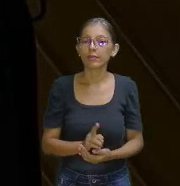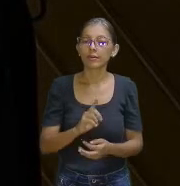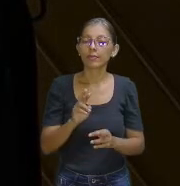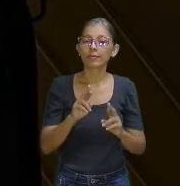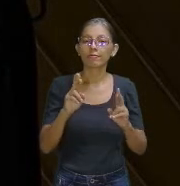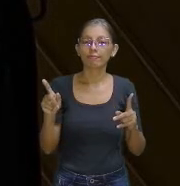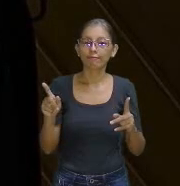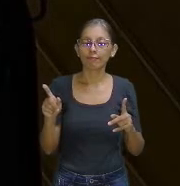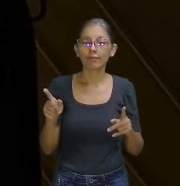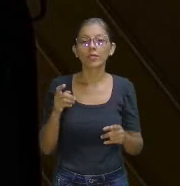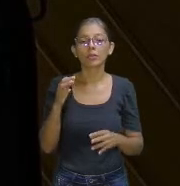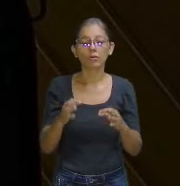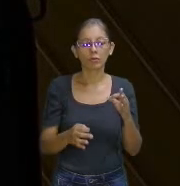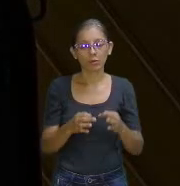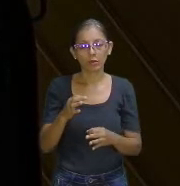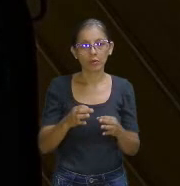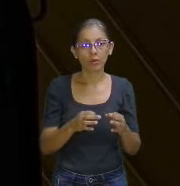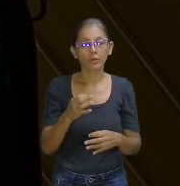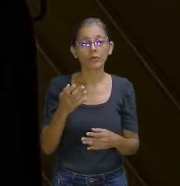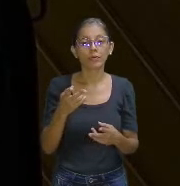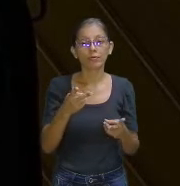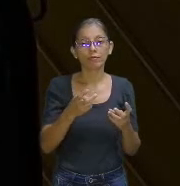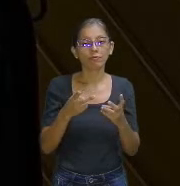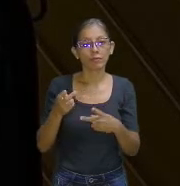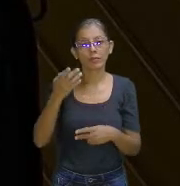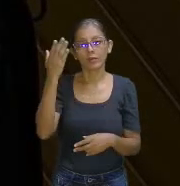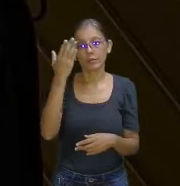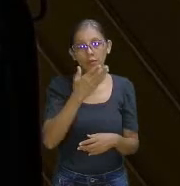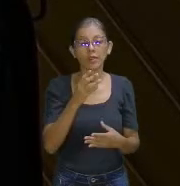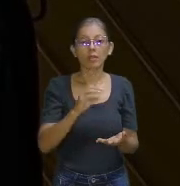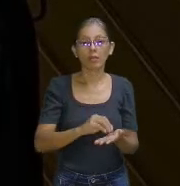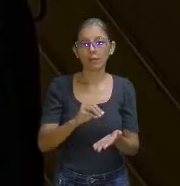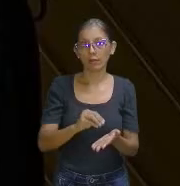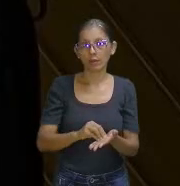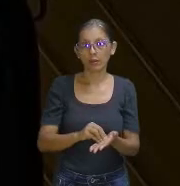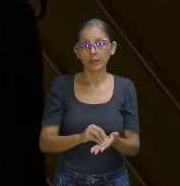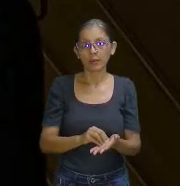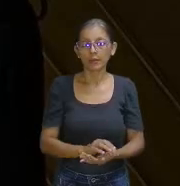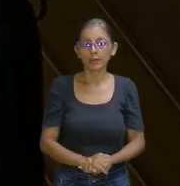de prova adequada e suficiente à configuração do ilícito que não se verifica nesse processo.